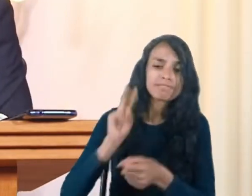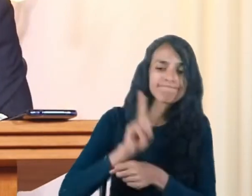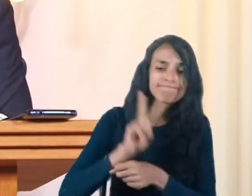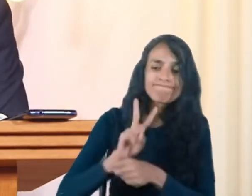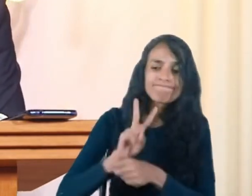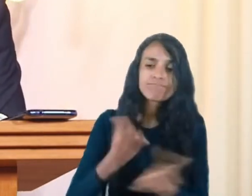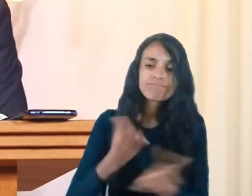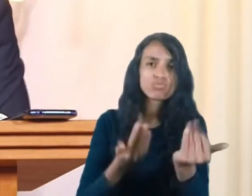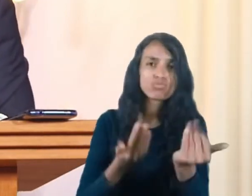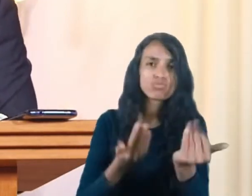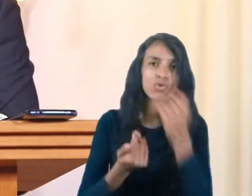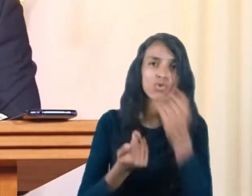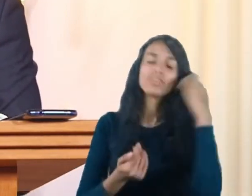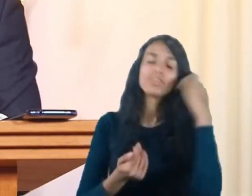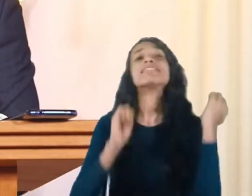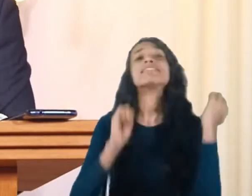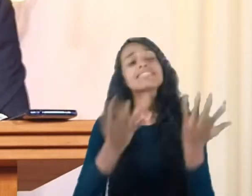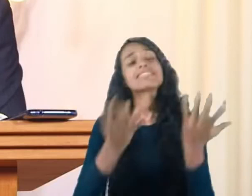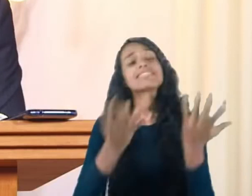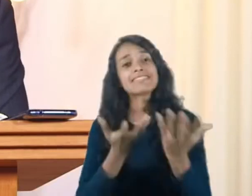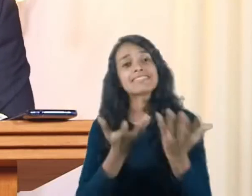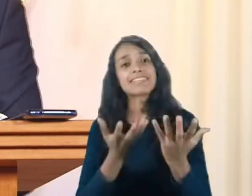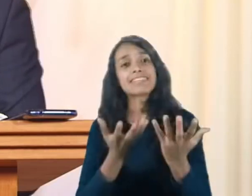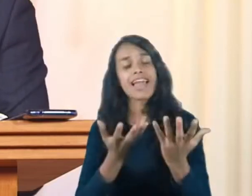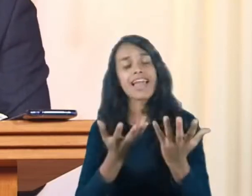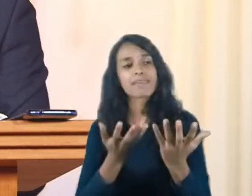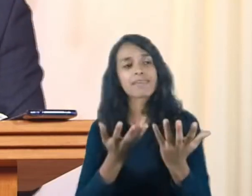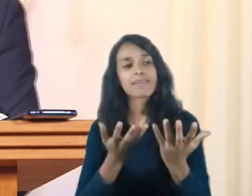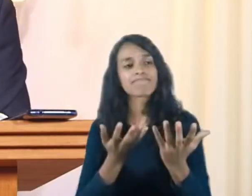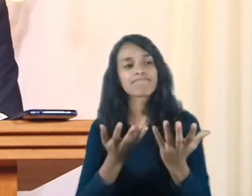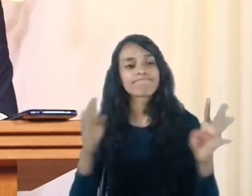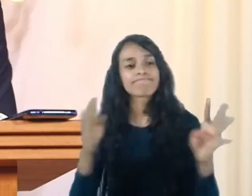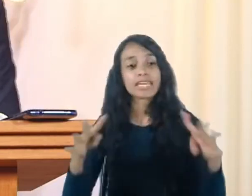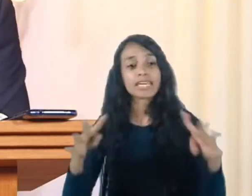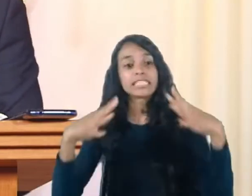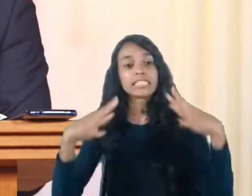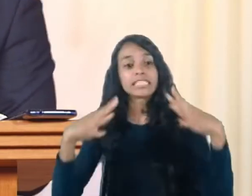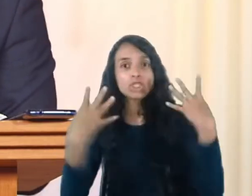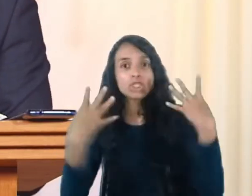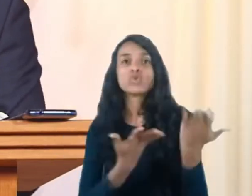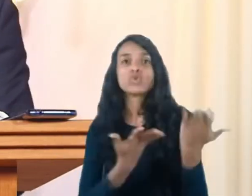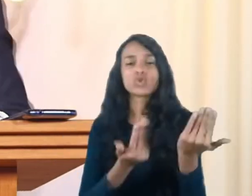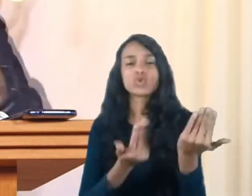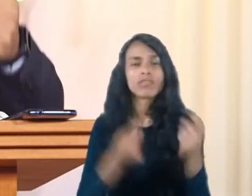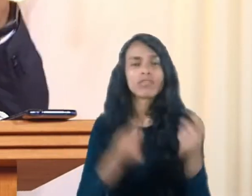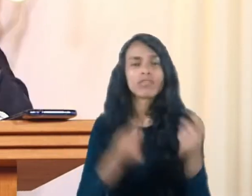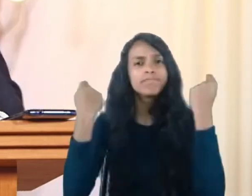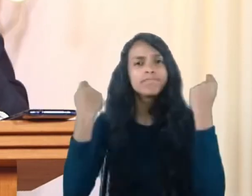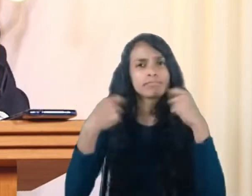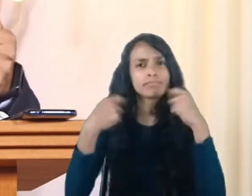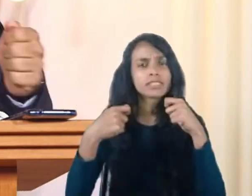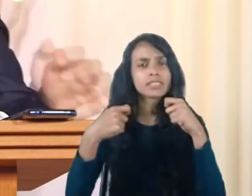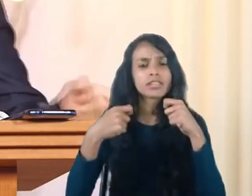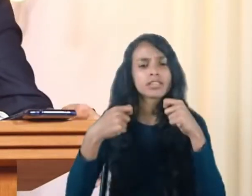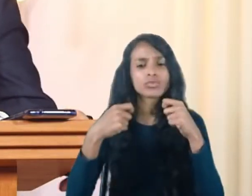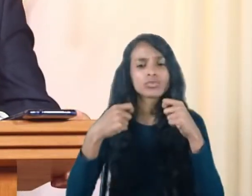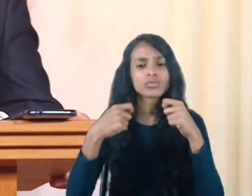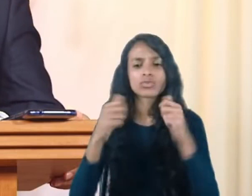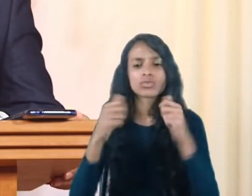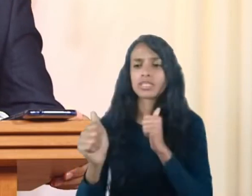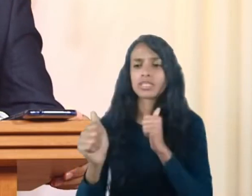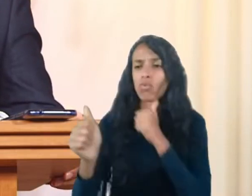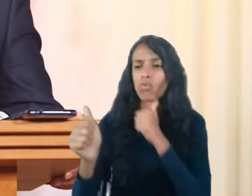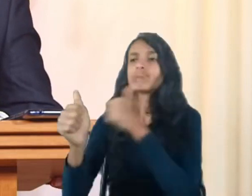jovens para Deus, nós precisamos descer, nós precisamos nos inclinar, nós precisamos abraçar esses jovens.